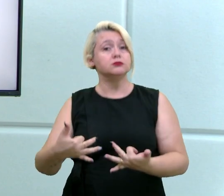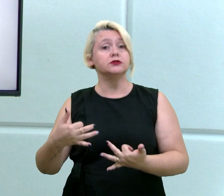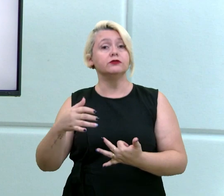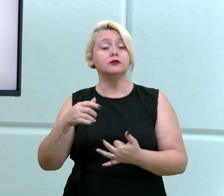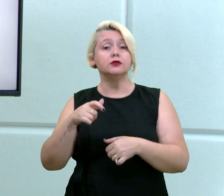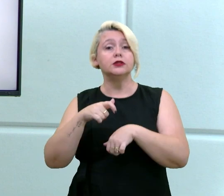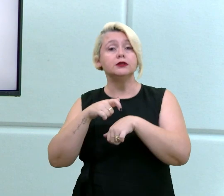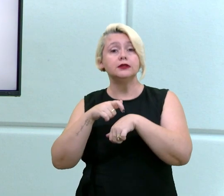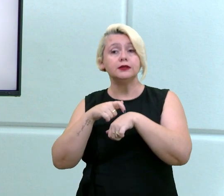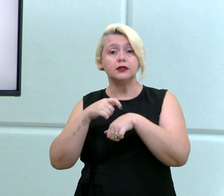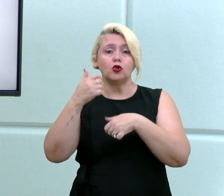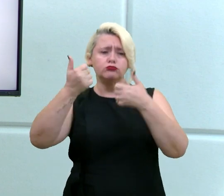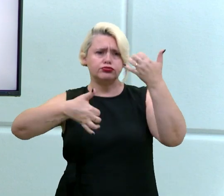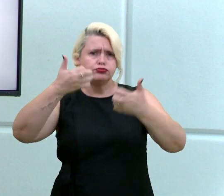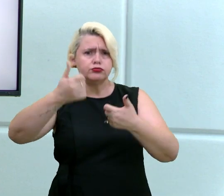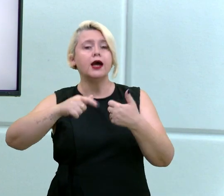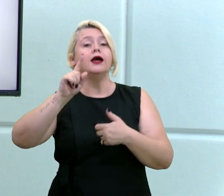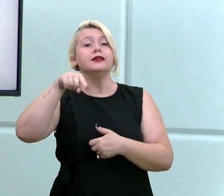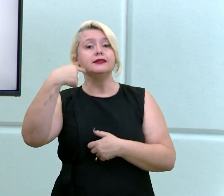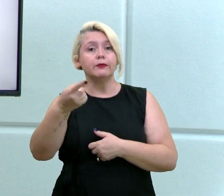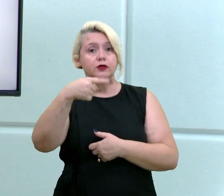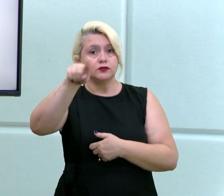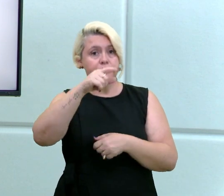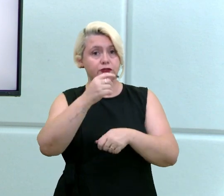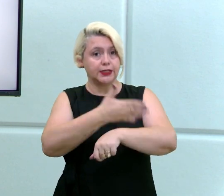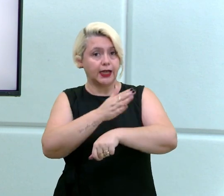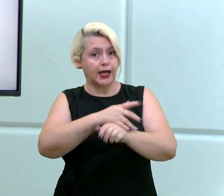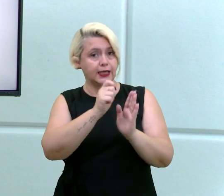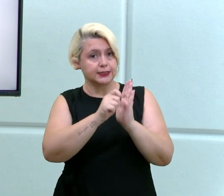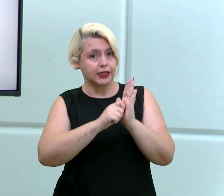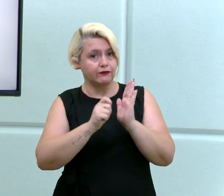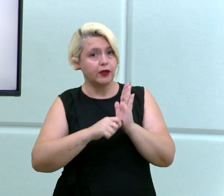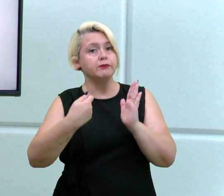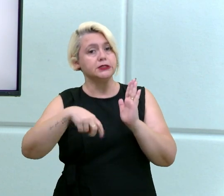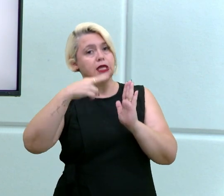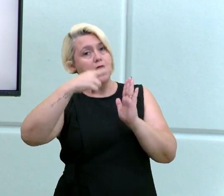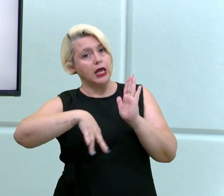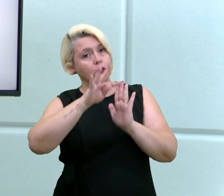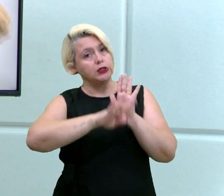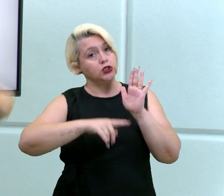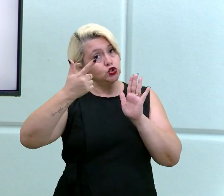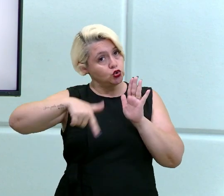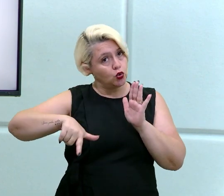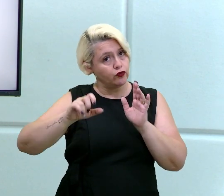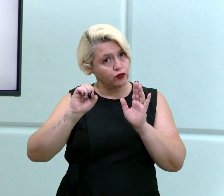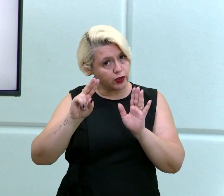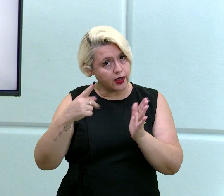forem escrever, vocês vão ler os textos de novo, tá combinado? Tá combinado. Aqui nós estamos só